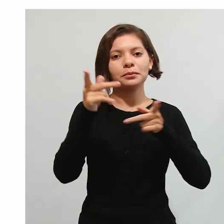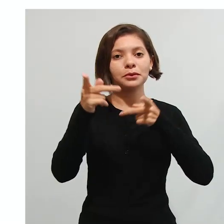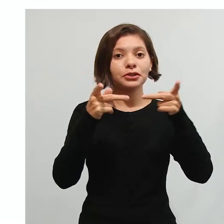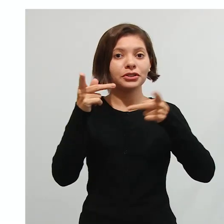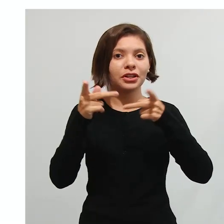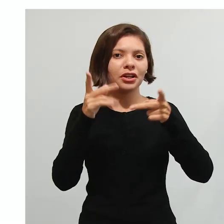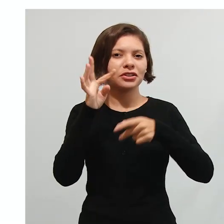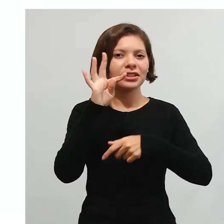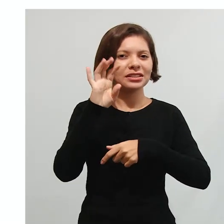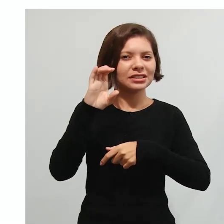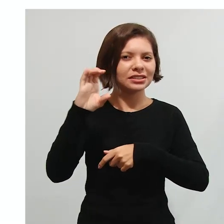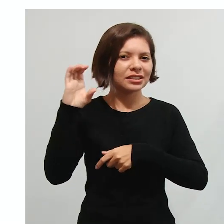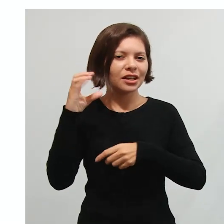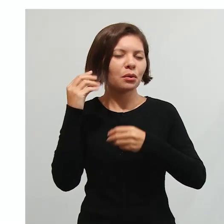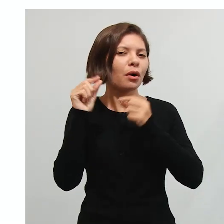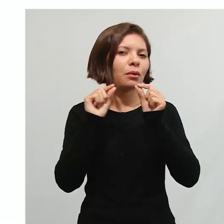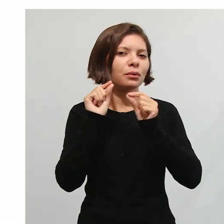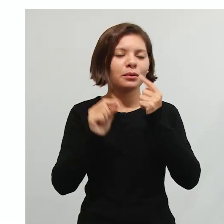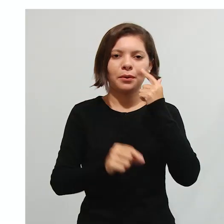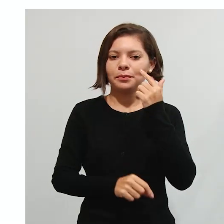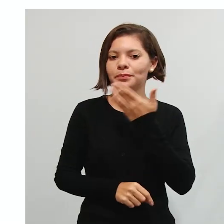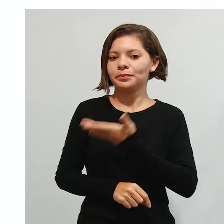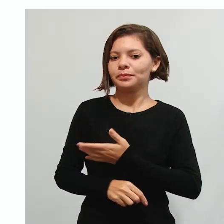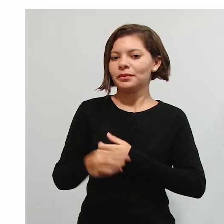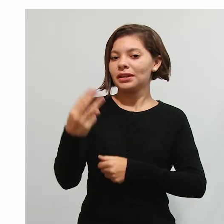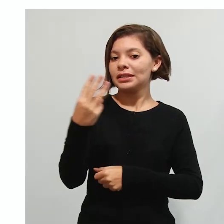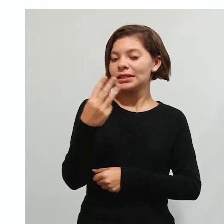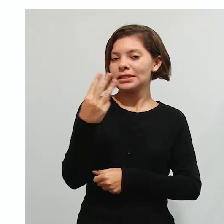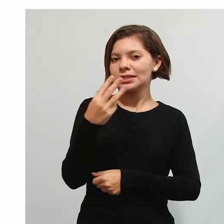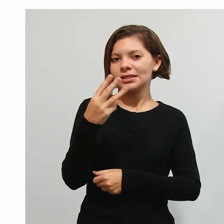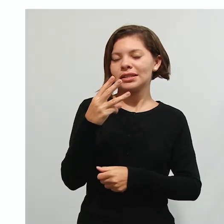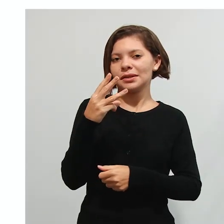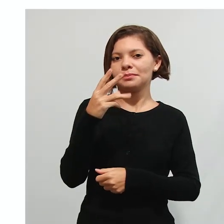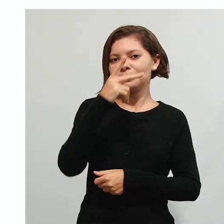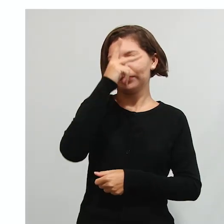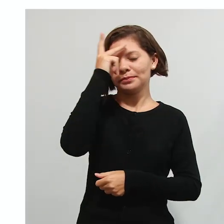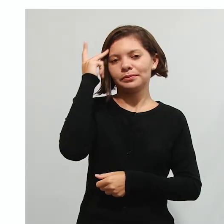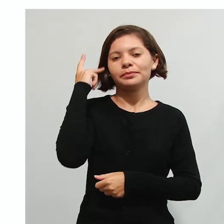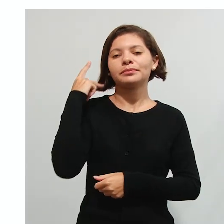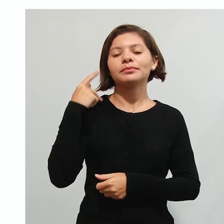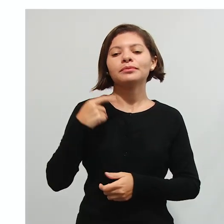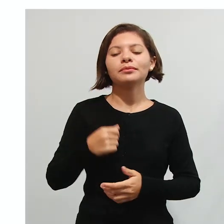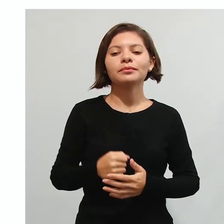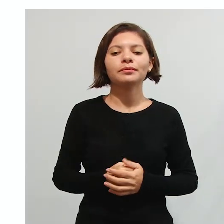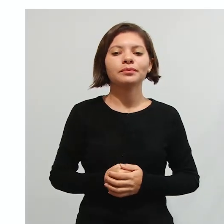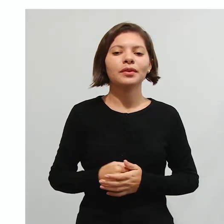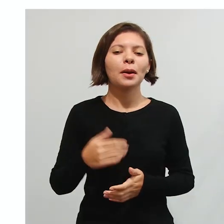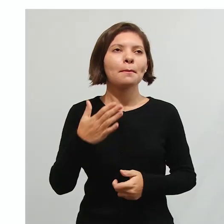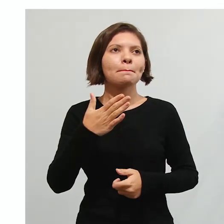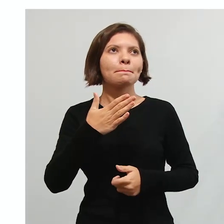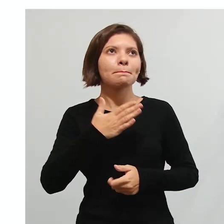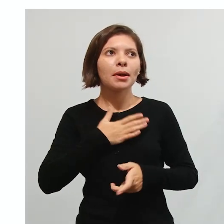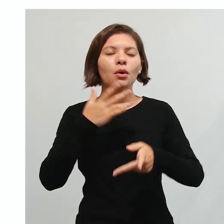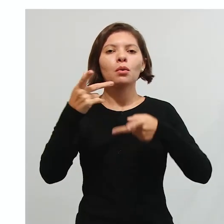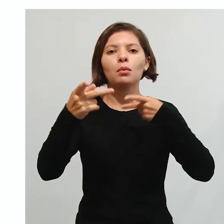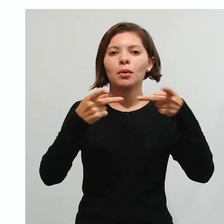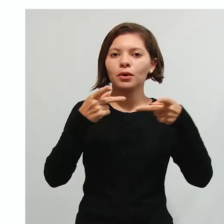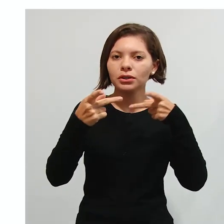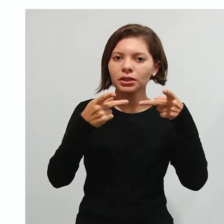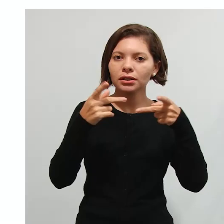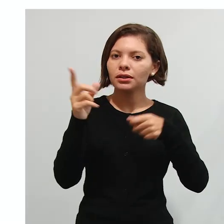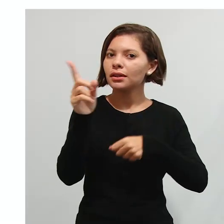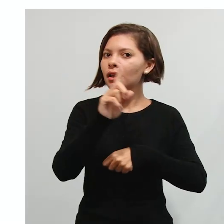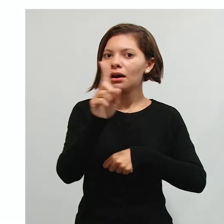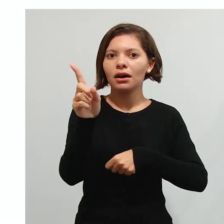numa numa pesquisa né num num TCC num artigo em geral na terceira pessoa né Então em vez de dizer